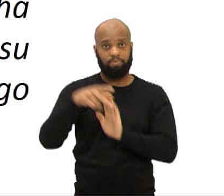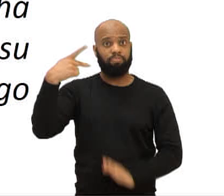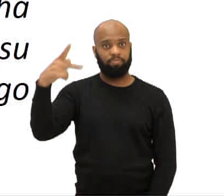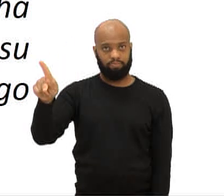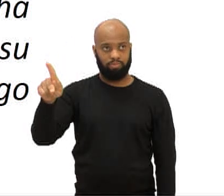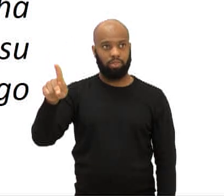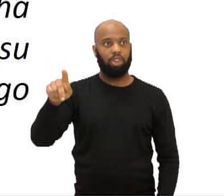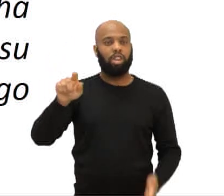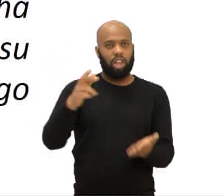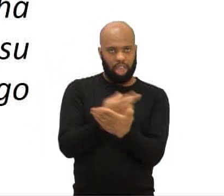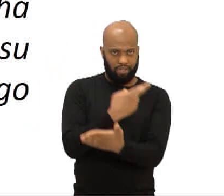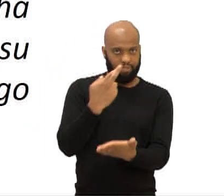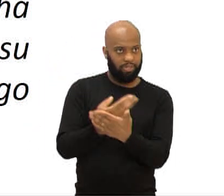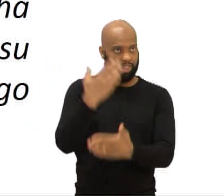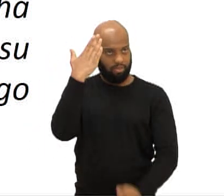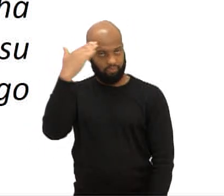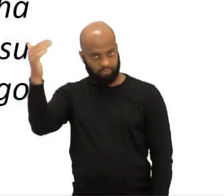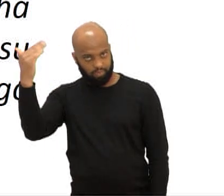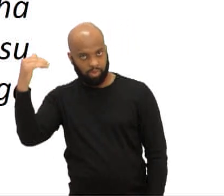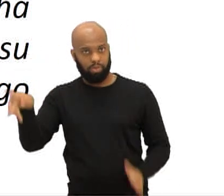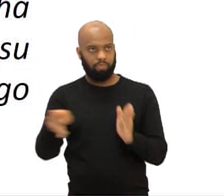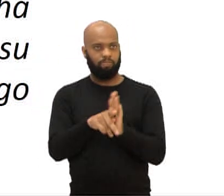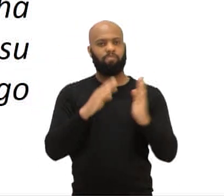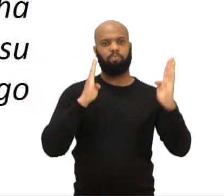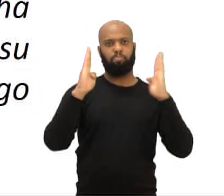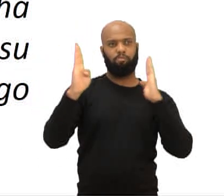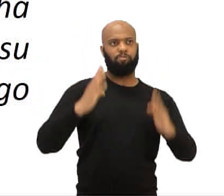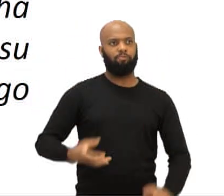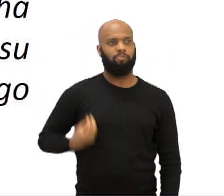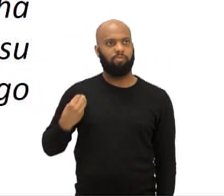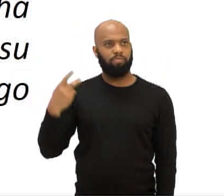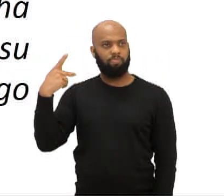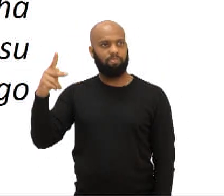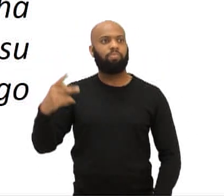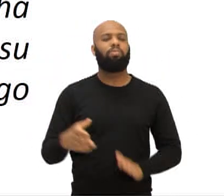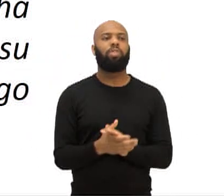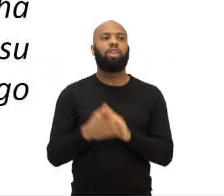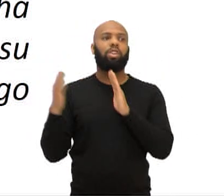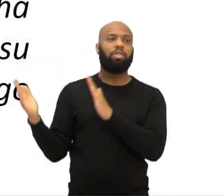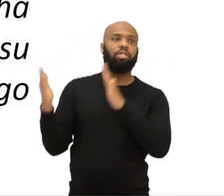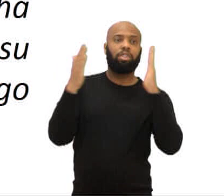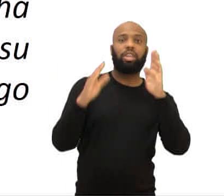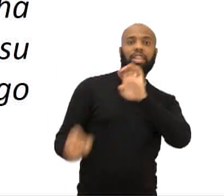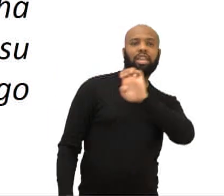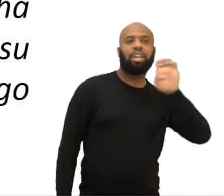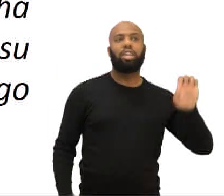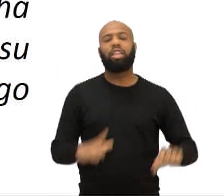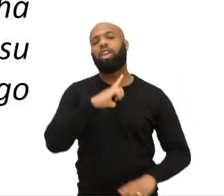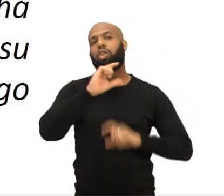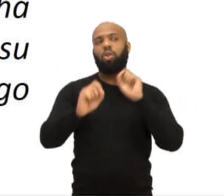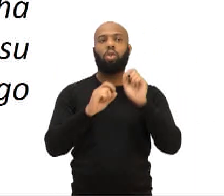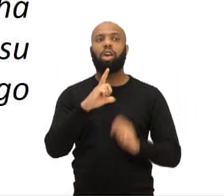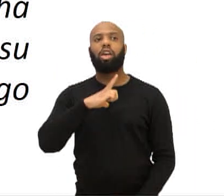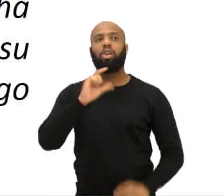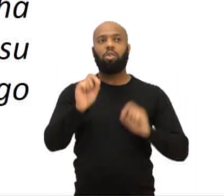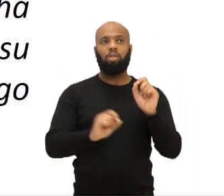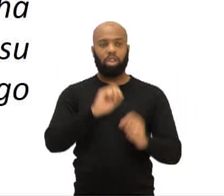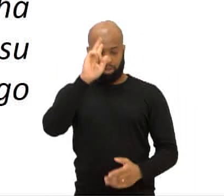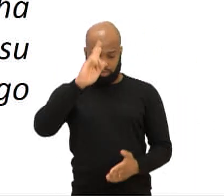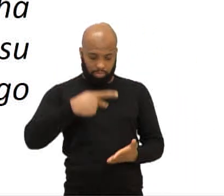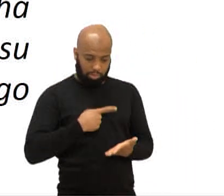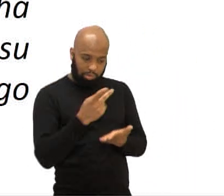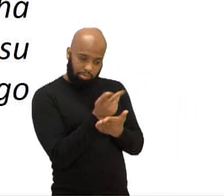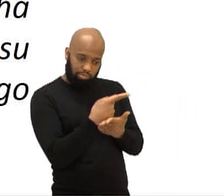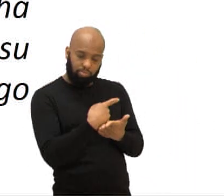Kahlo para uma revista famosa da época em que ela viveu. E do lado esquerdo vocês vão encontrar um